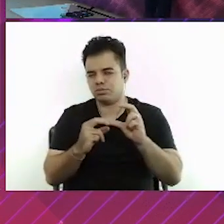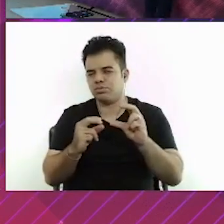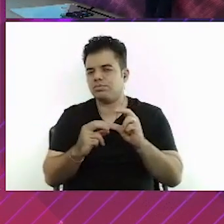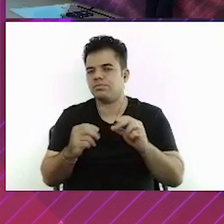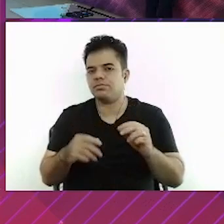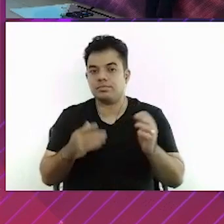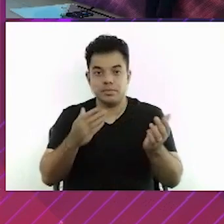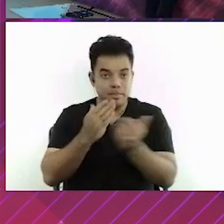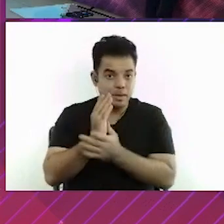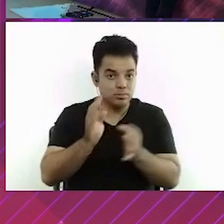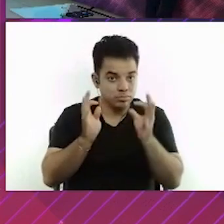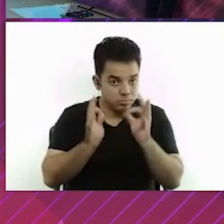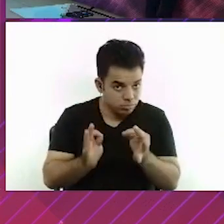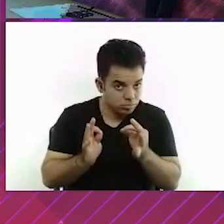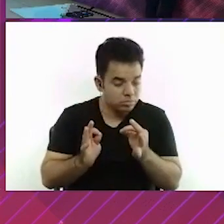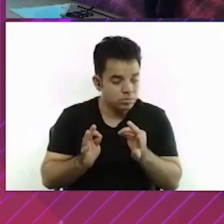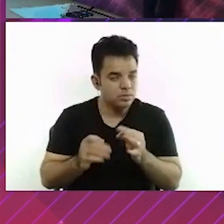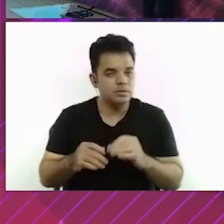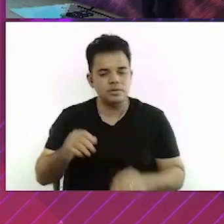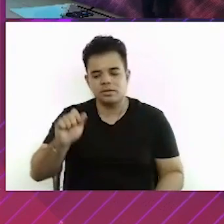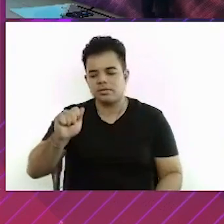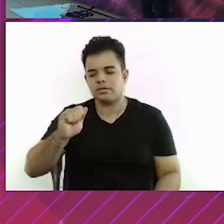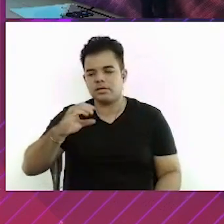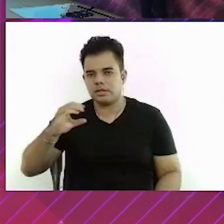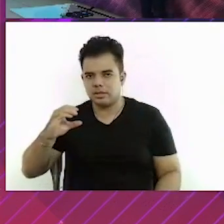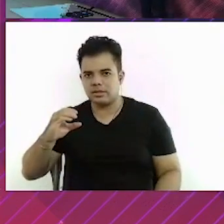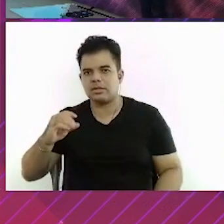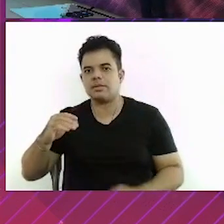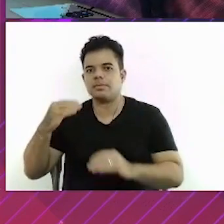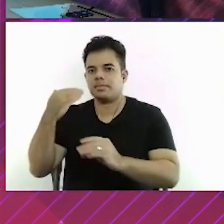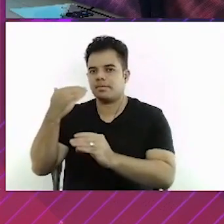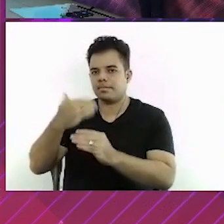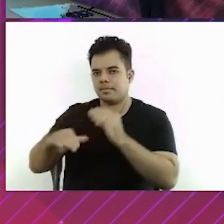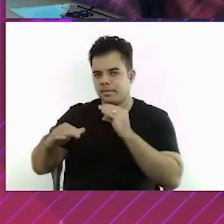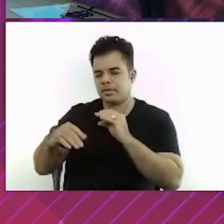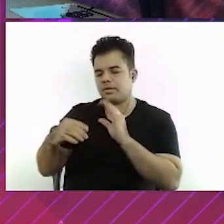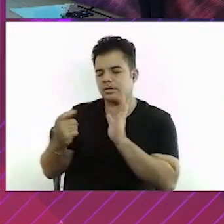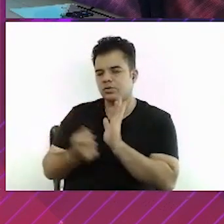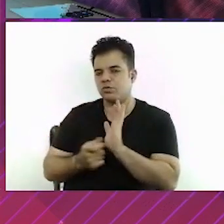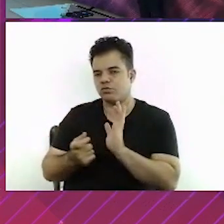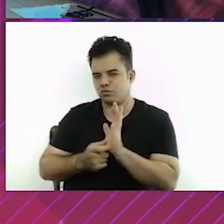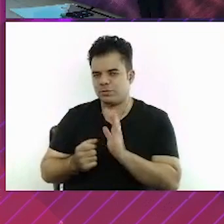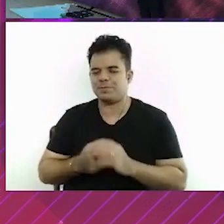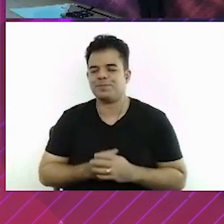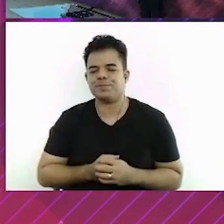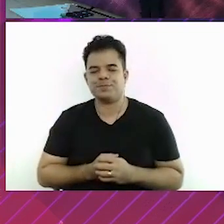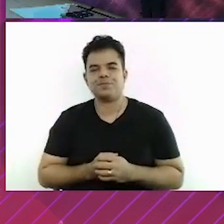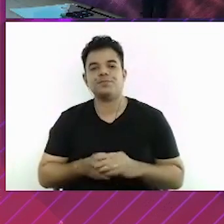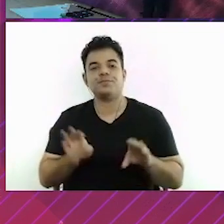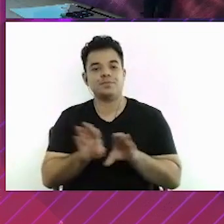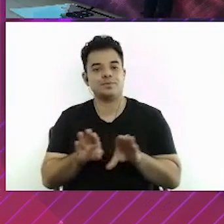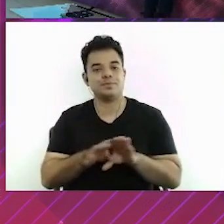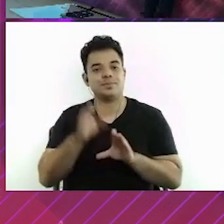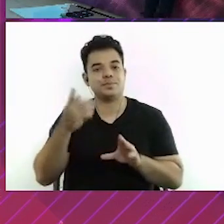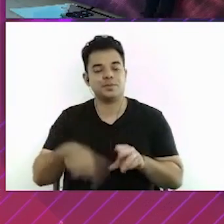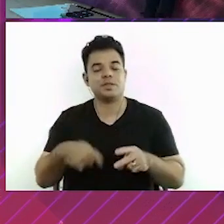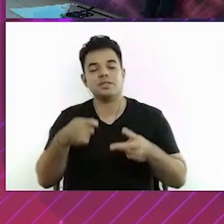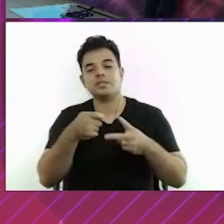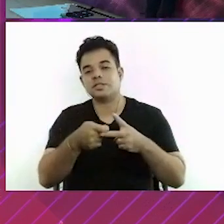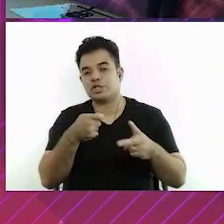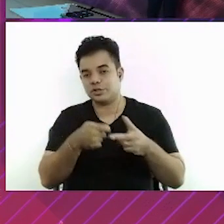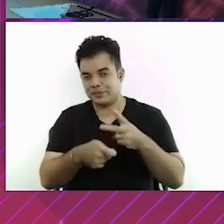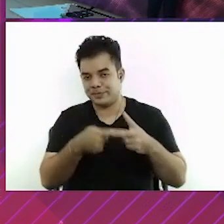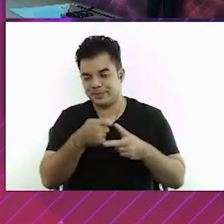sucedido, manda o EC para o RapidMQ. E Java instancia